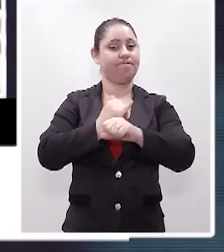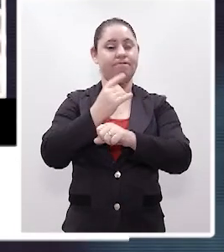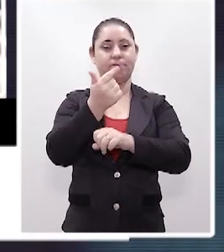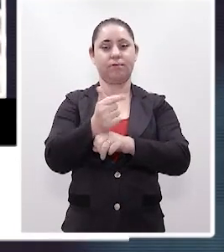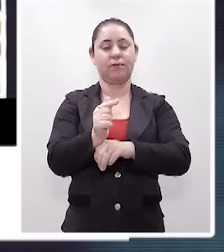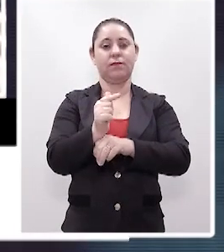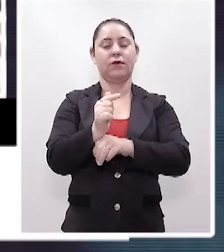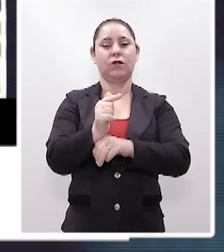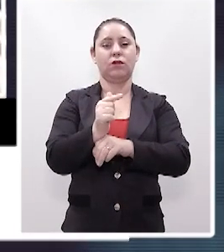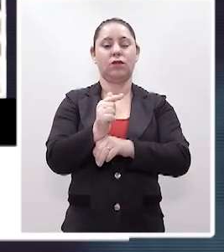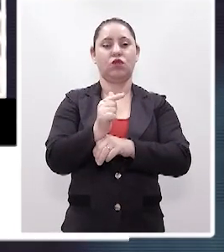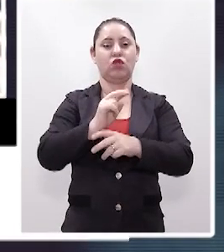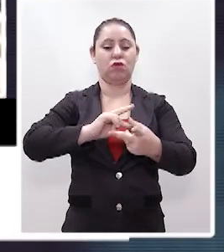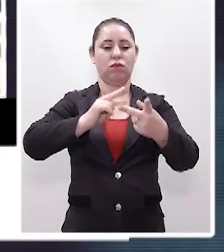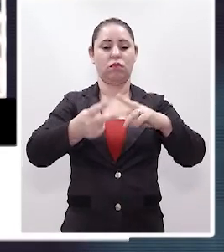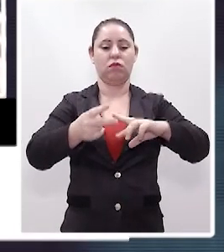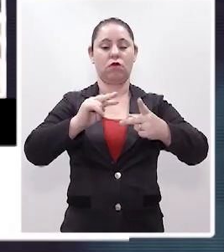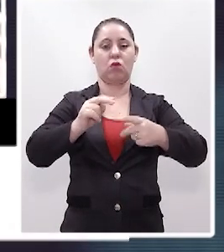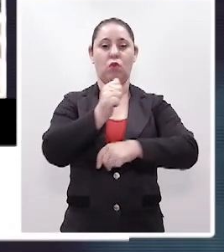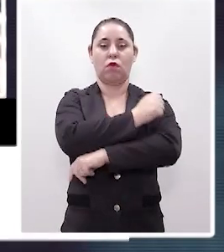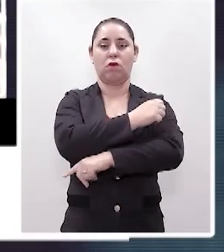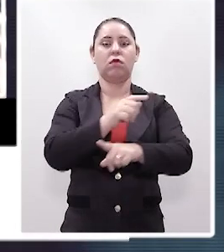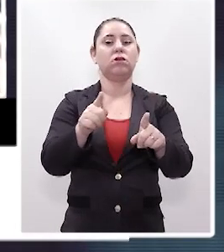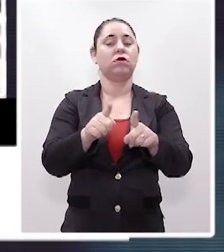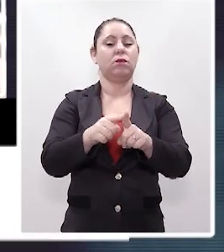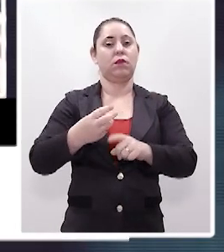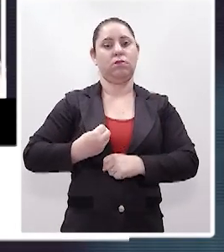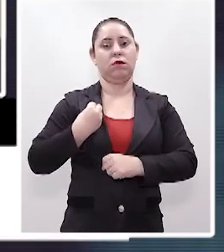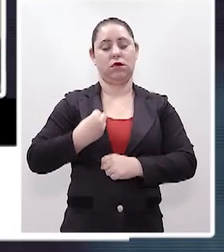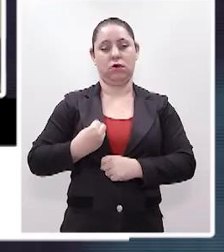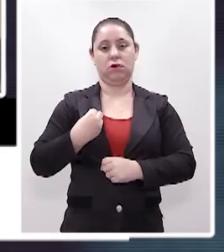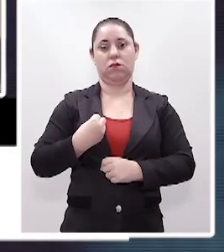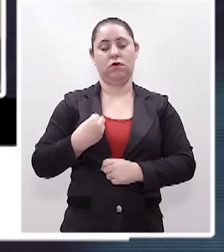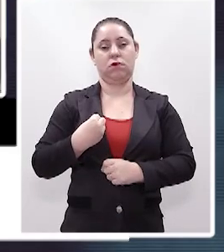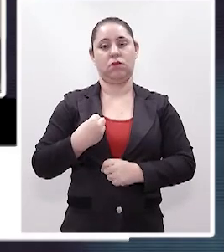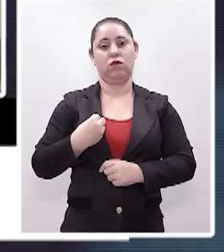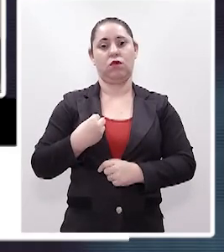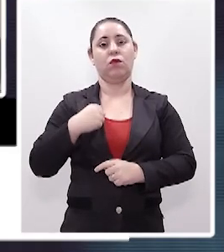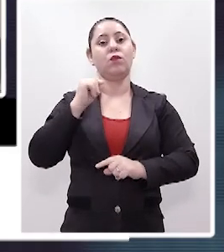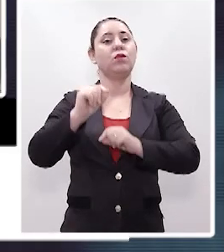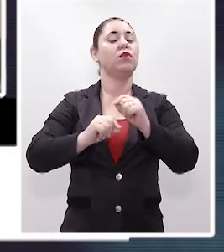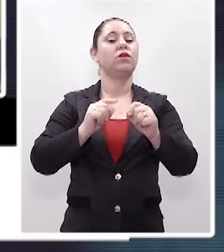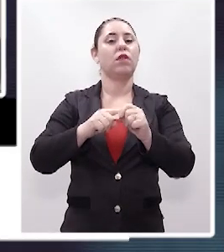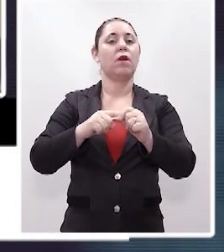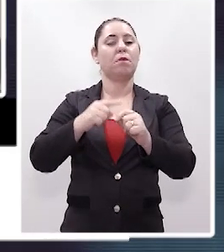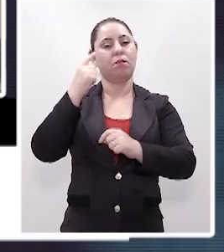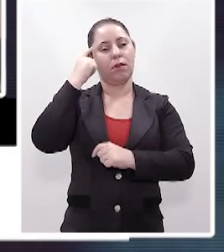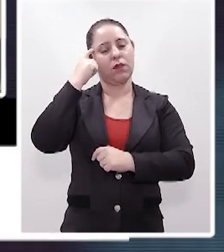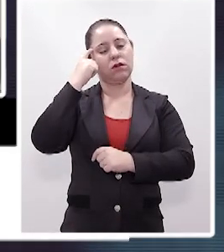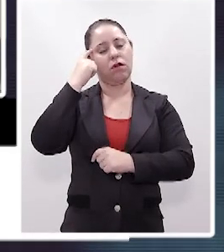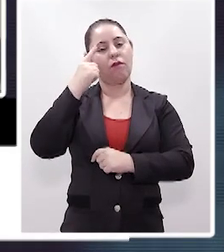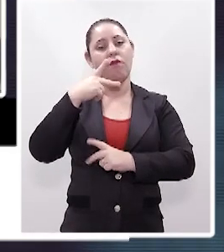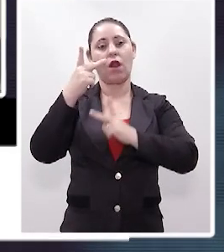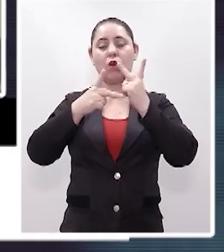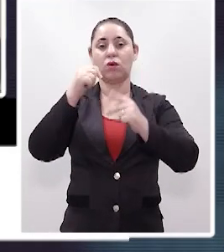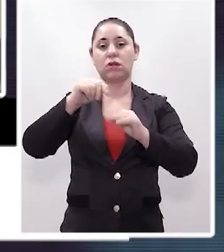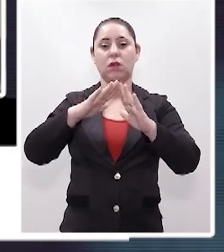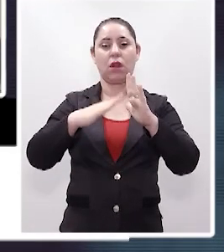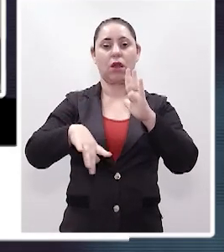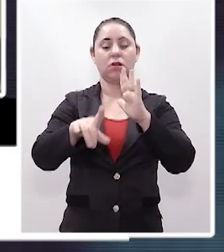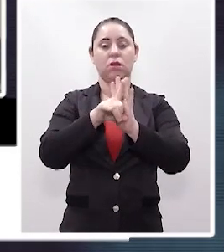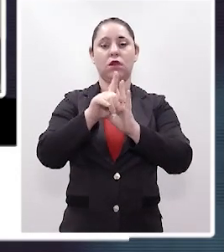online e o revezamento dos alunos de forma presencial, então cogitou-se aqui na casa